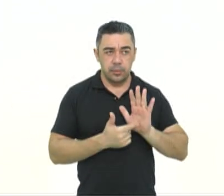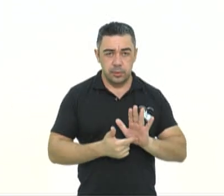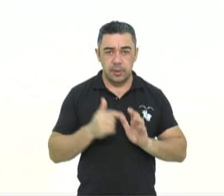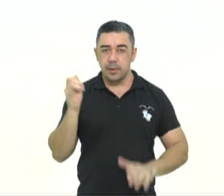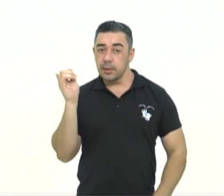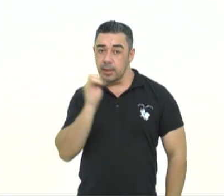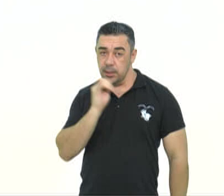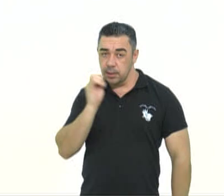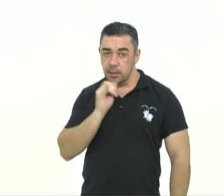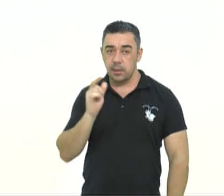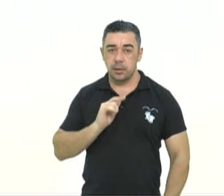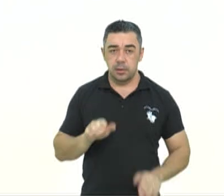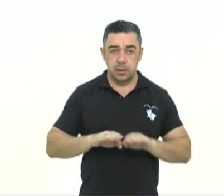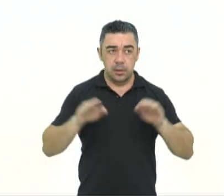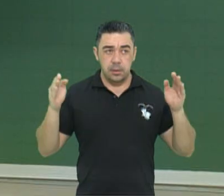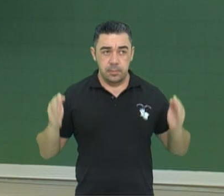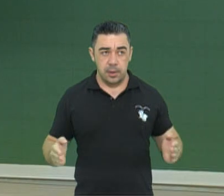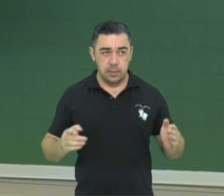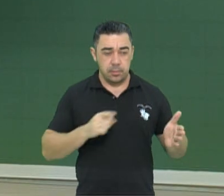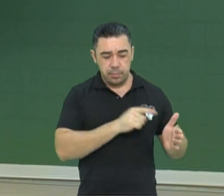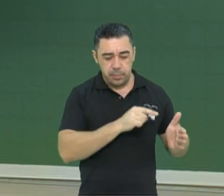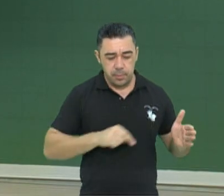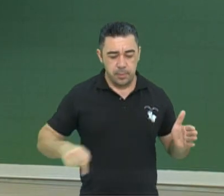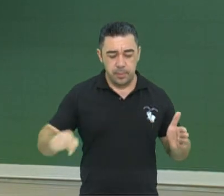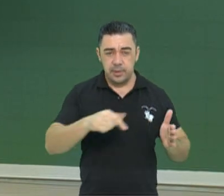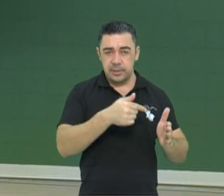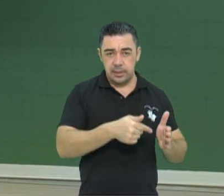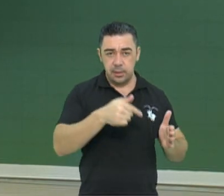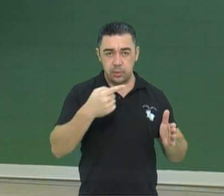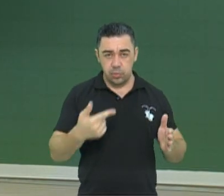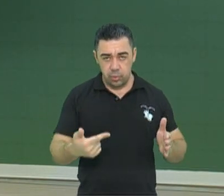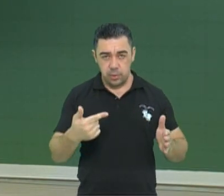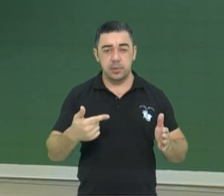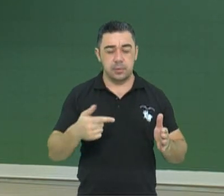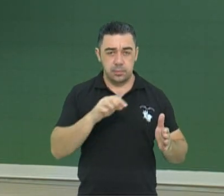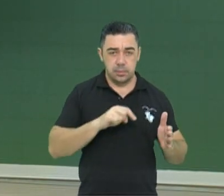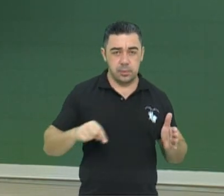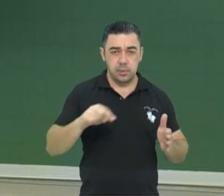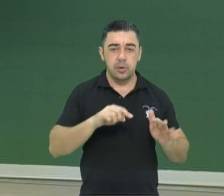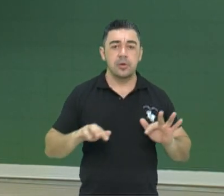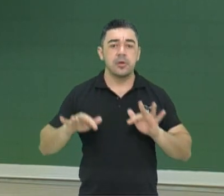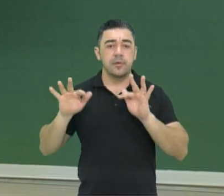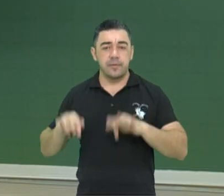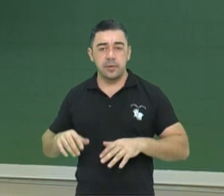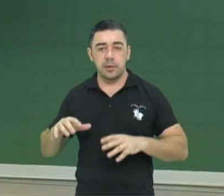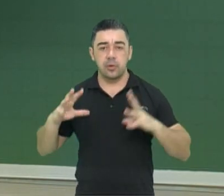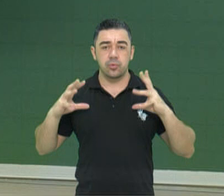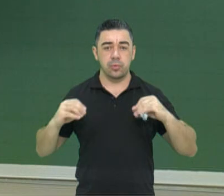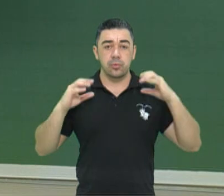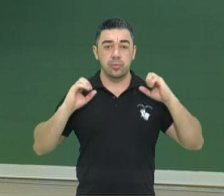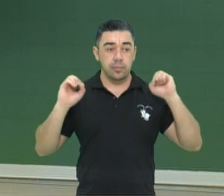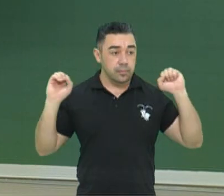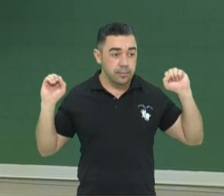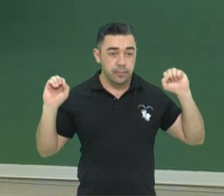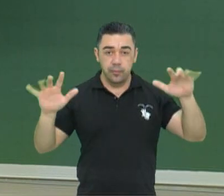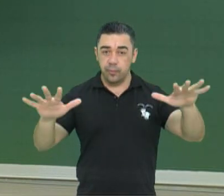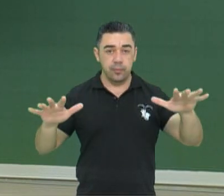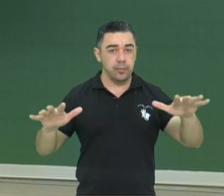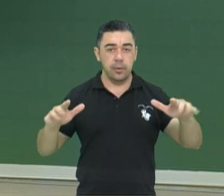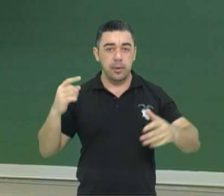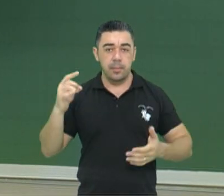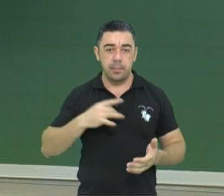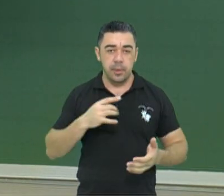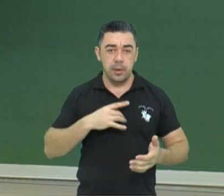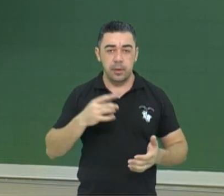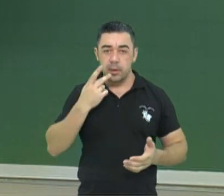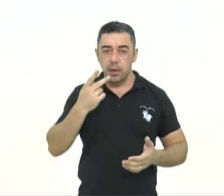Nápoles, Itália. Uma mesa com 72 itens para uso em 6 horas. Final da performance, o público fugiu da artista, medo de retaliação por parte dela. Ela citou,